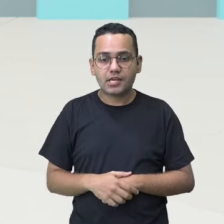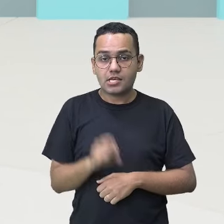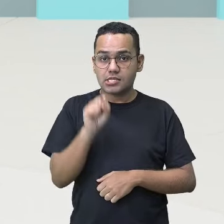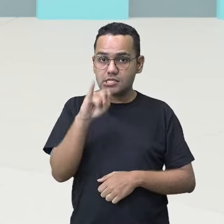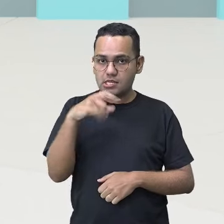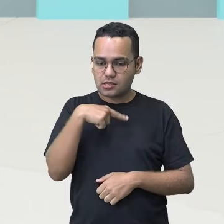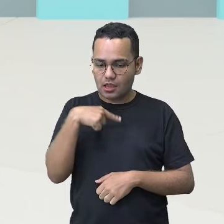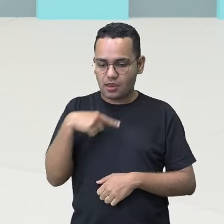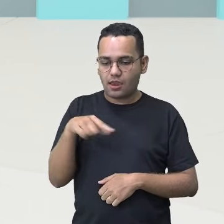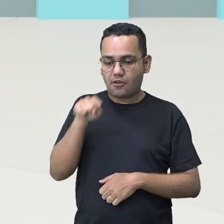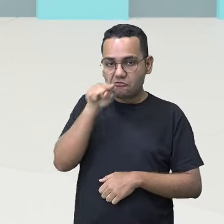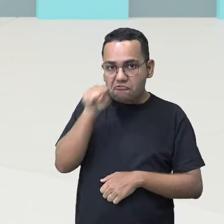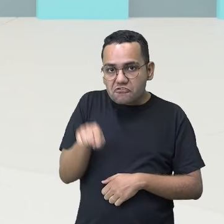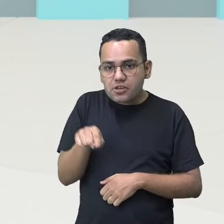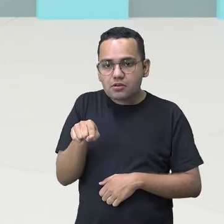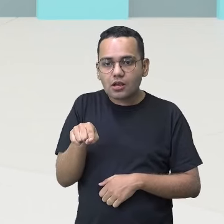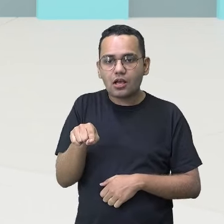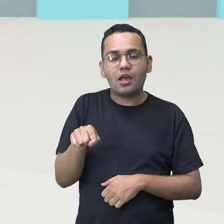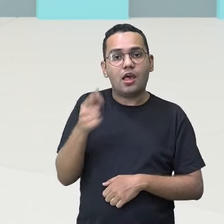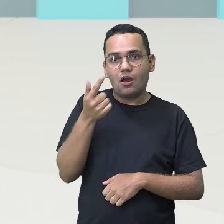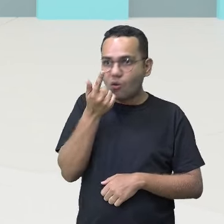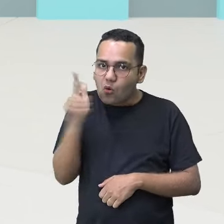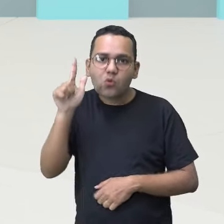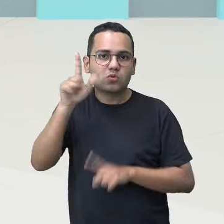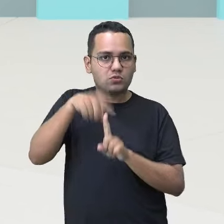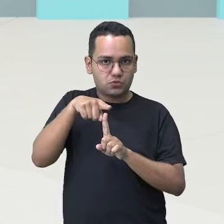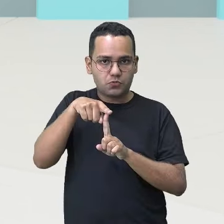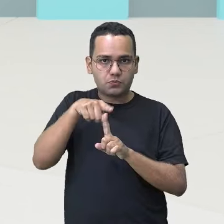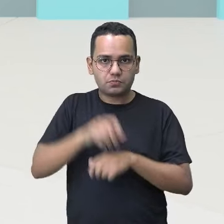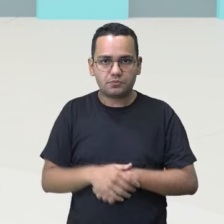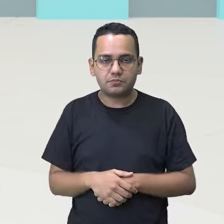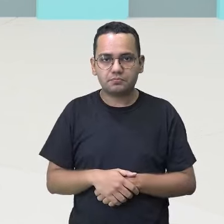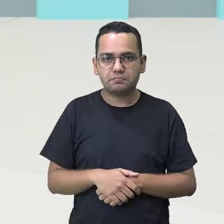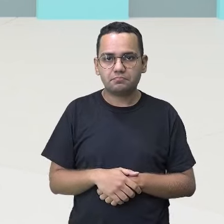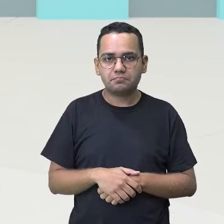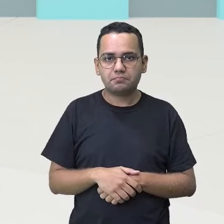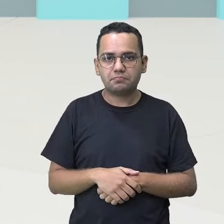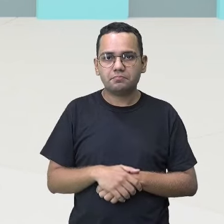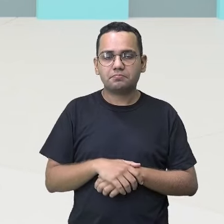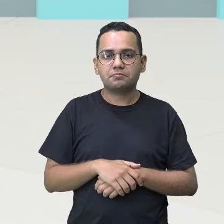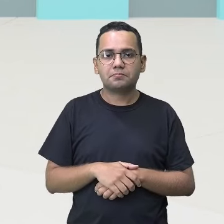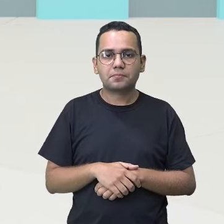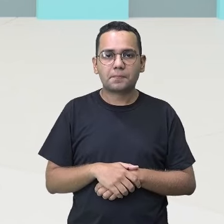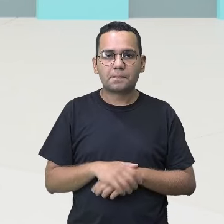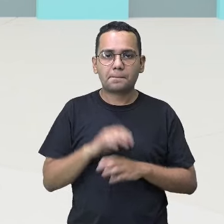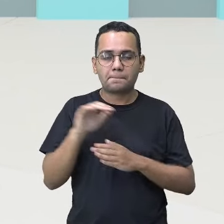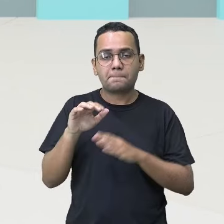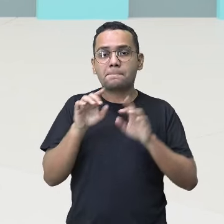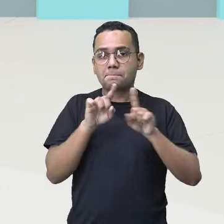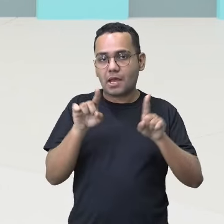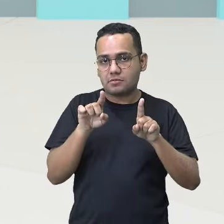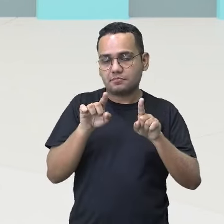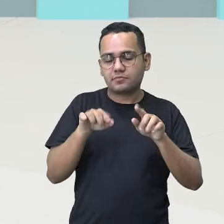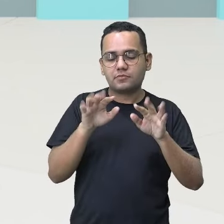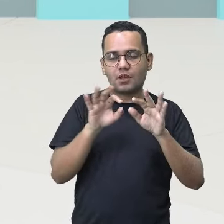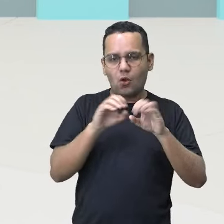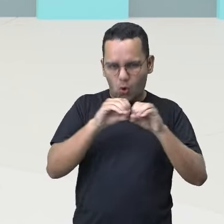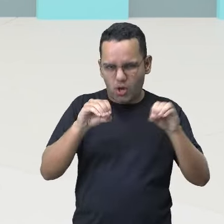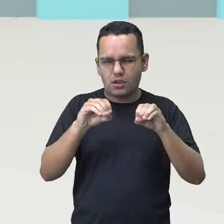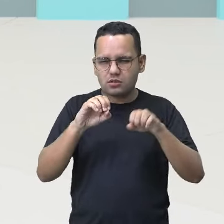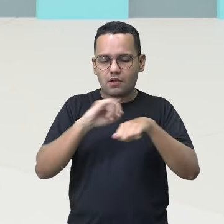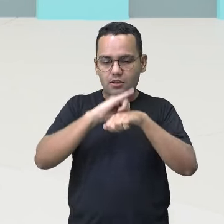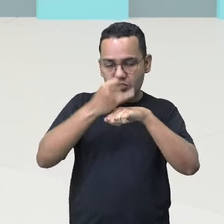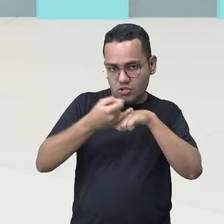com vírgula aí G é outra história Então a partir do momento que a oração adjetiva vier com vírgula é outra